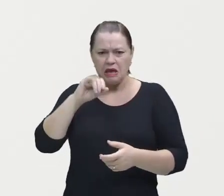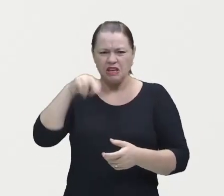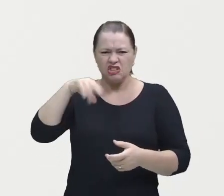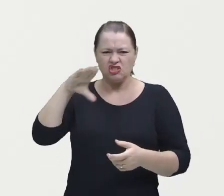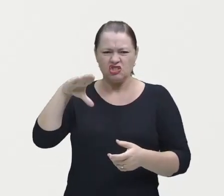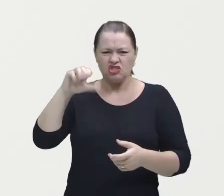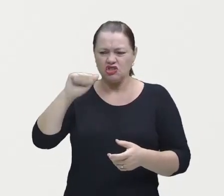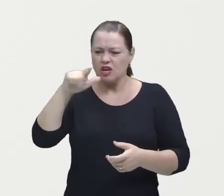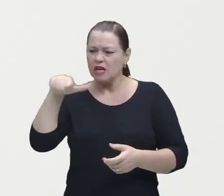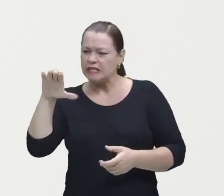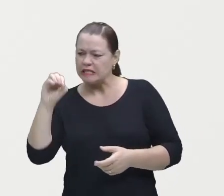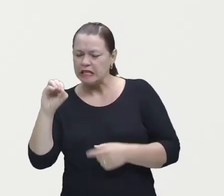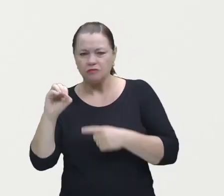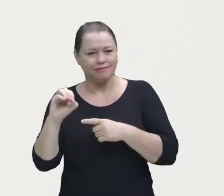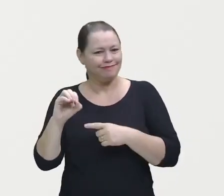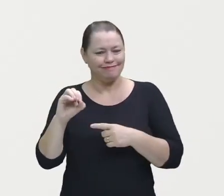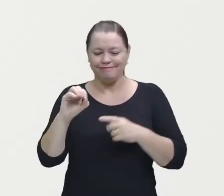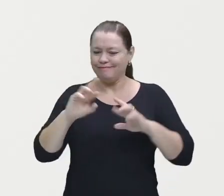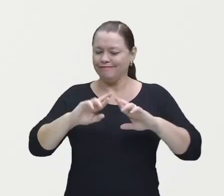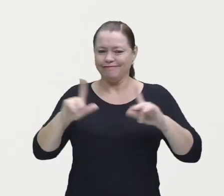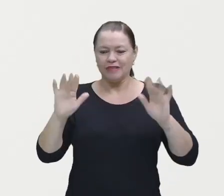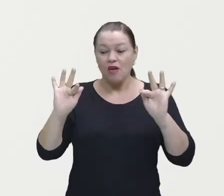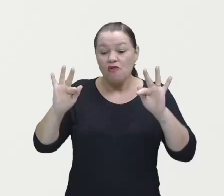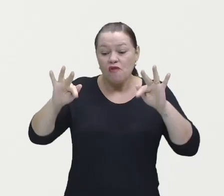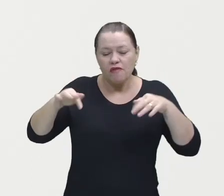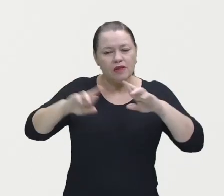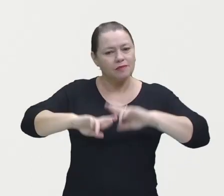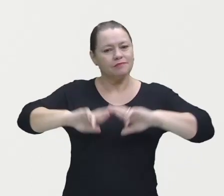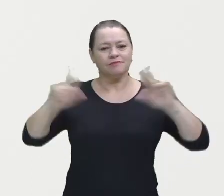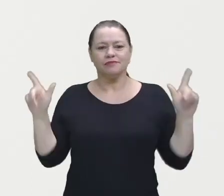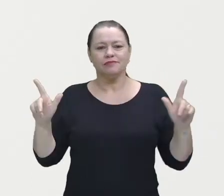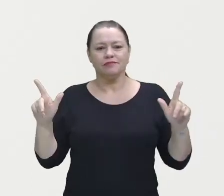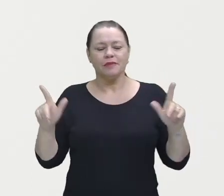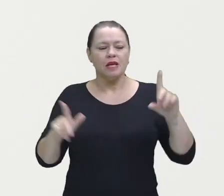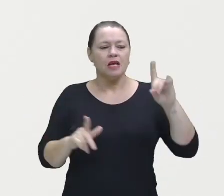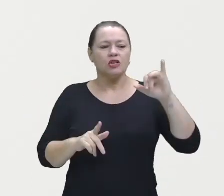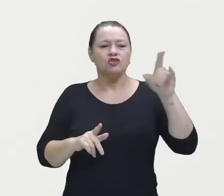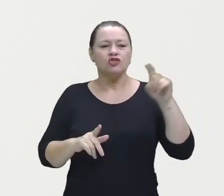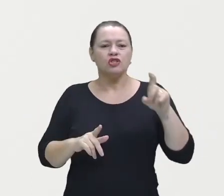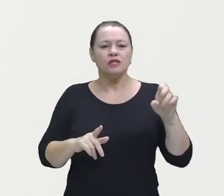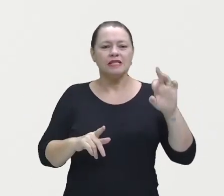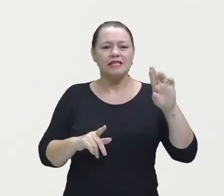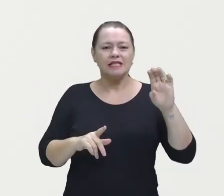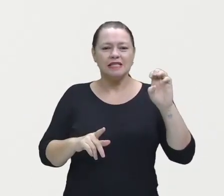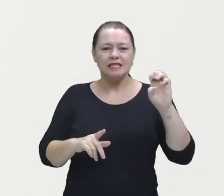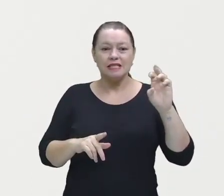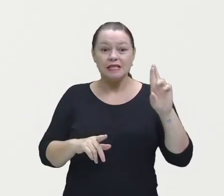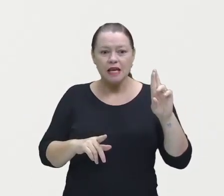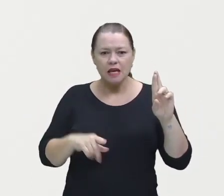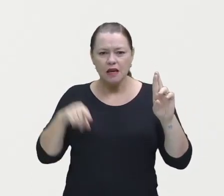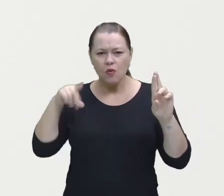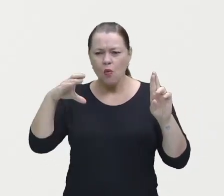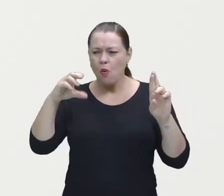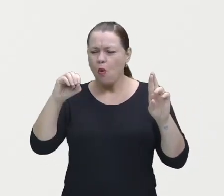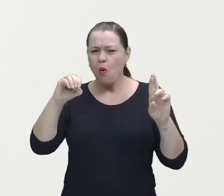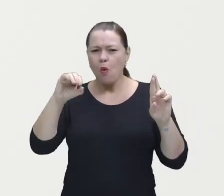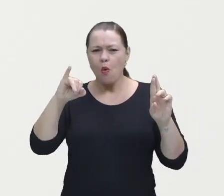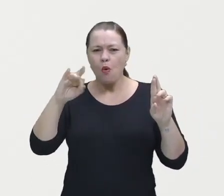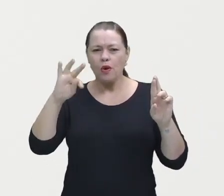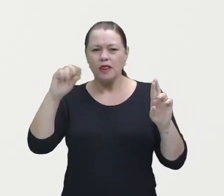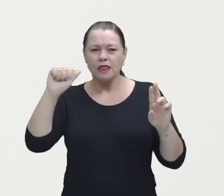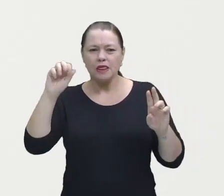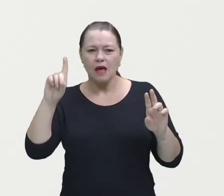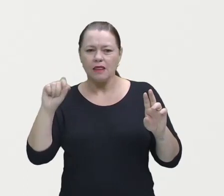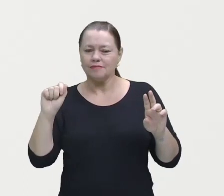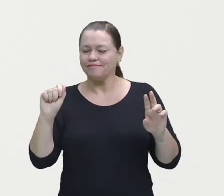Não. Final super diferente. Dizer combina com coitada? Também